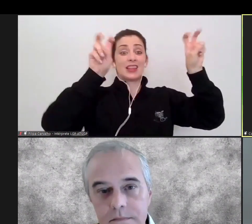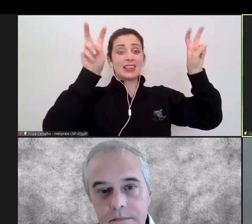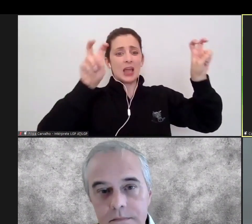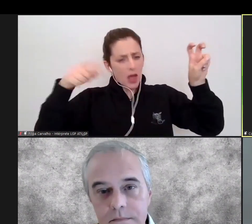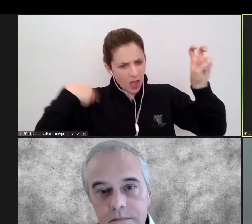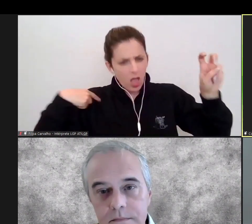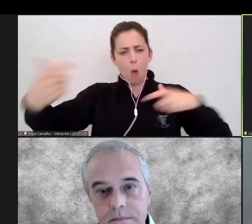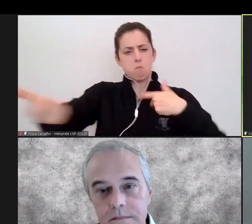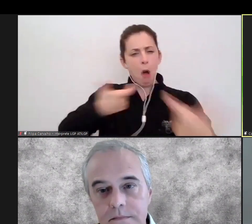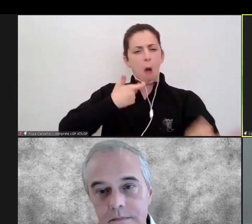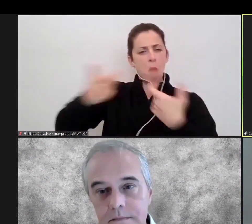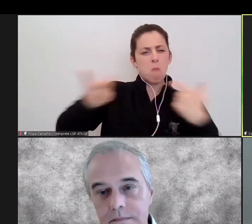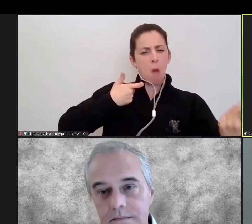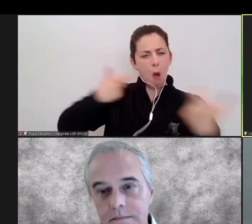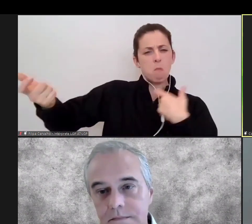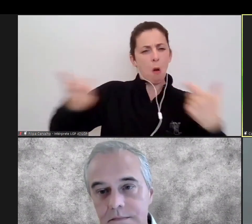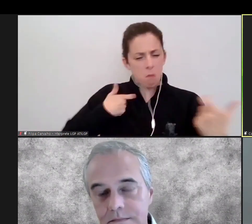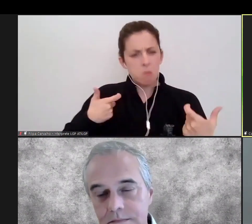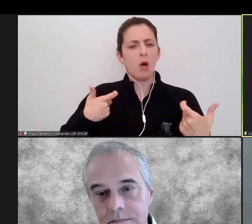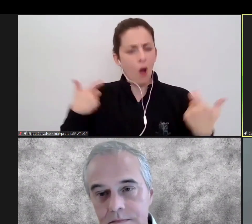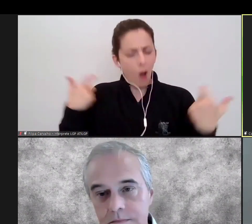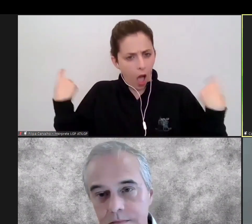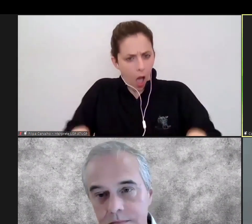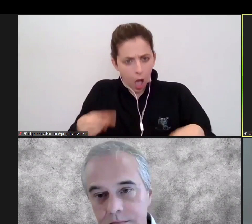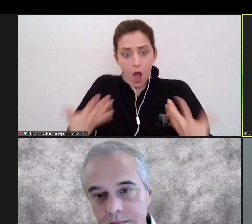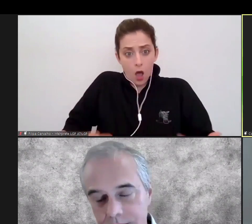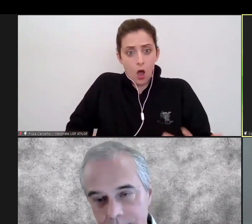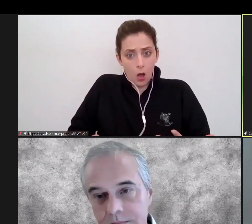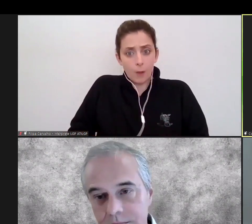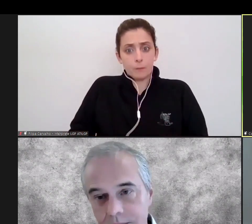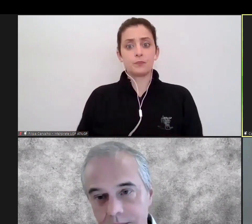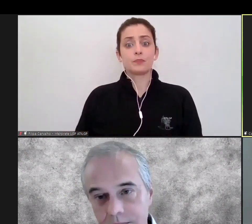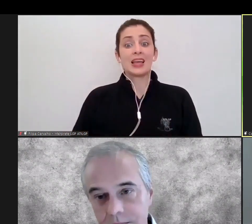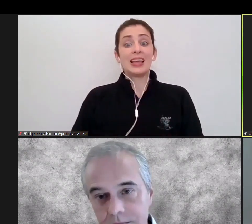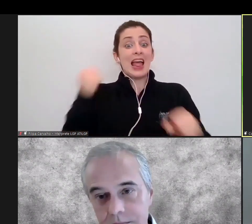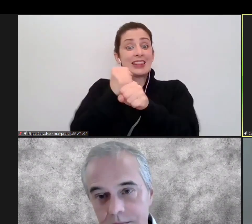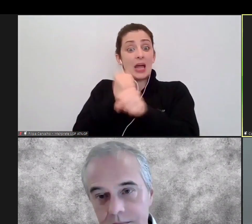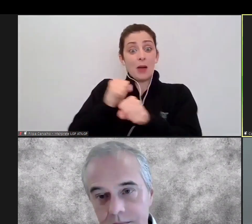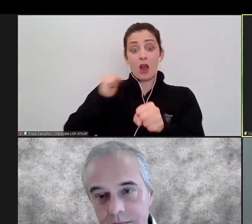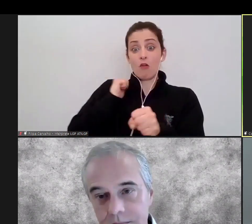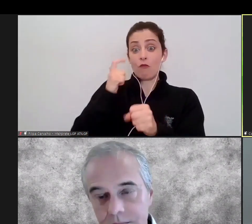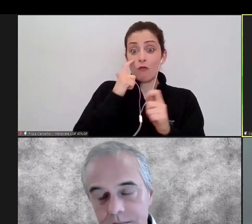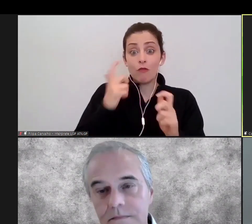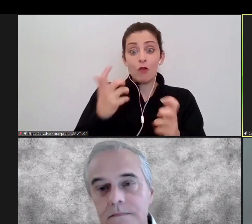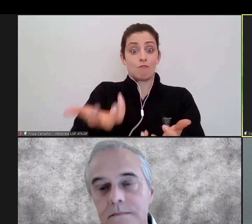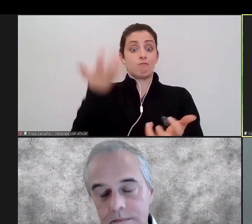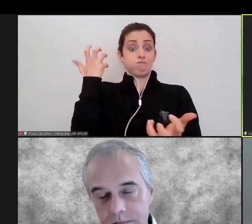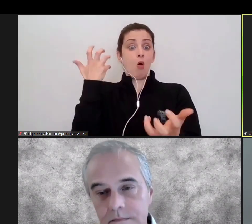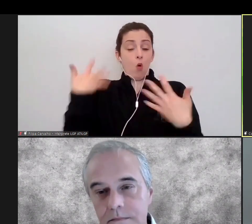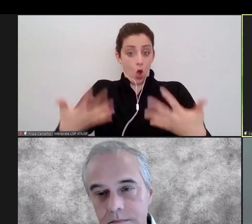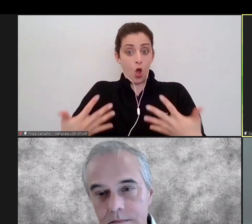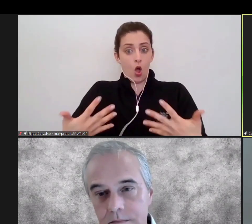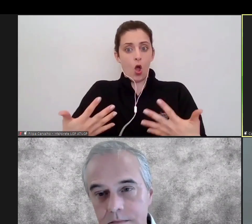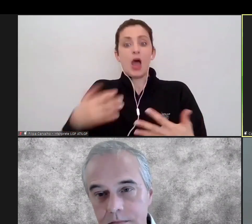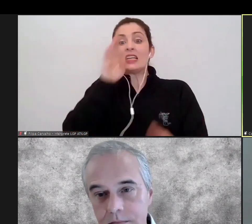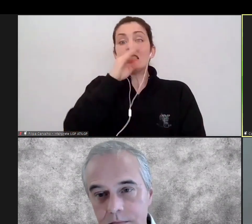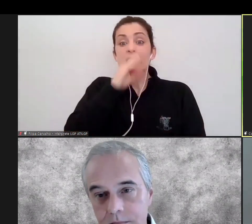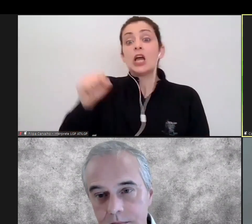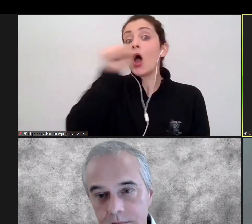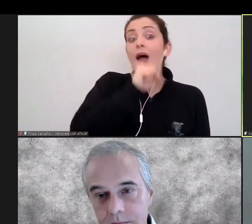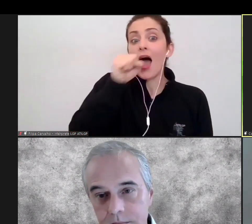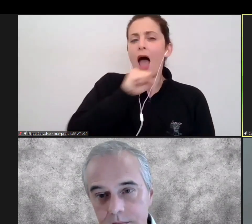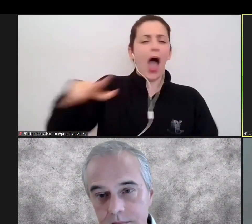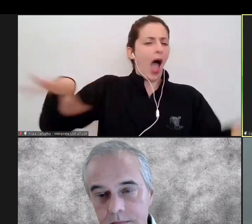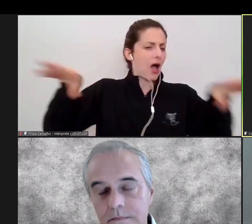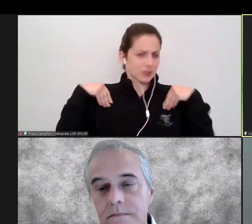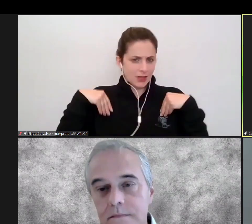insultada. Antes do meu trabalho, Eduardo, ter a visibilidade que eles têm, eu não tinha qualquer problema, estava tudo certo. Se eu cantasse, mais aceito eu